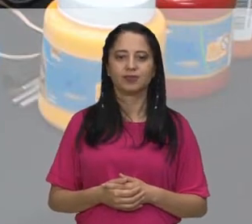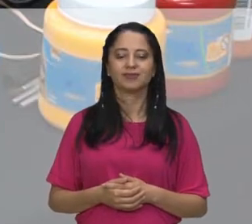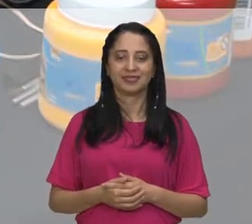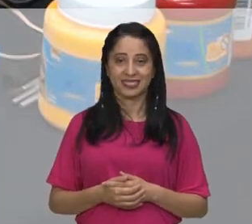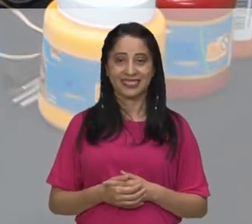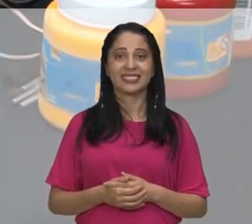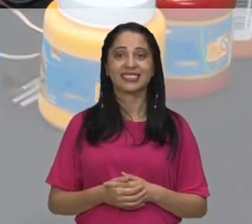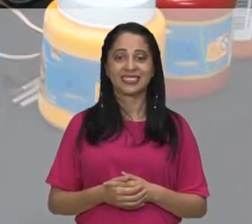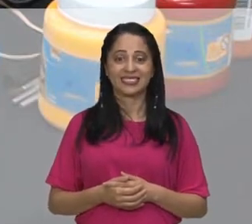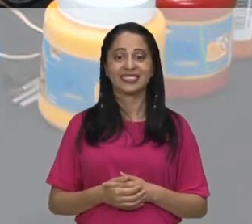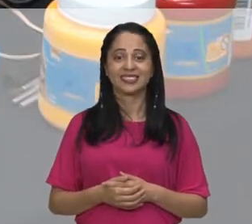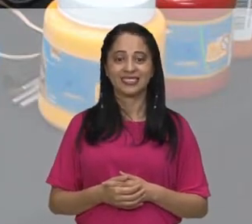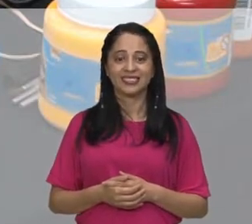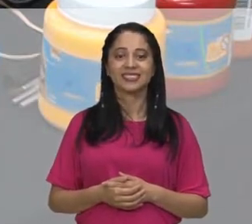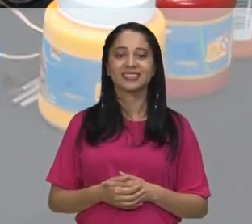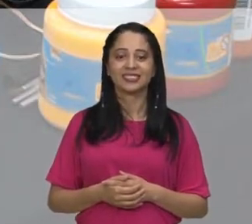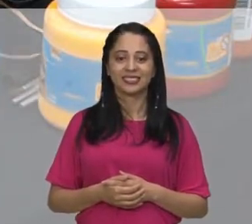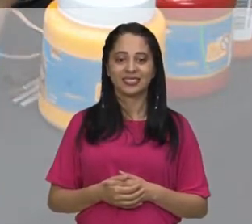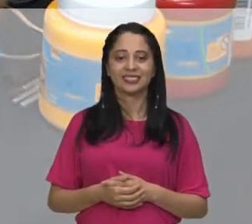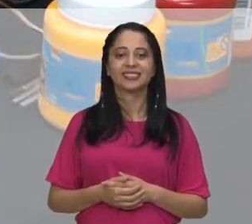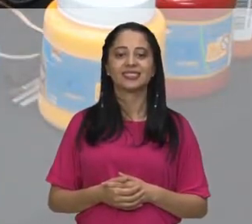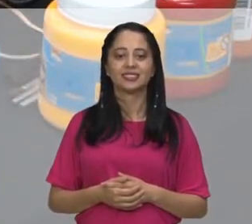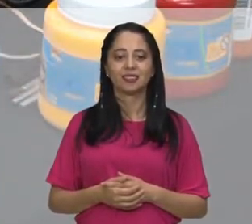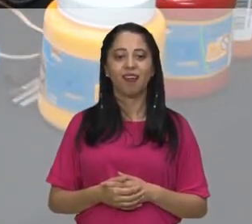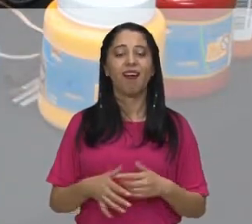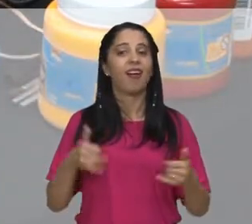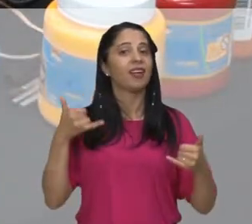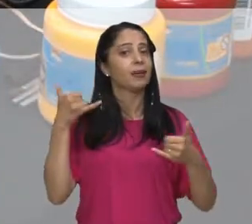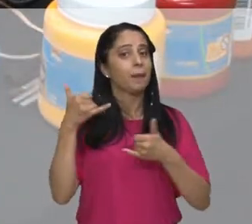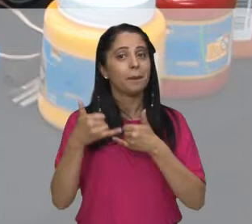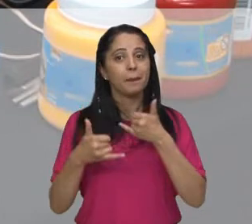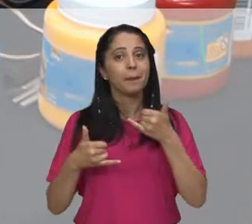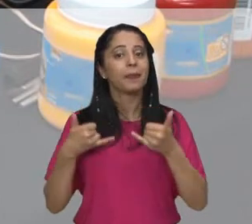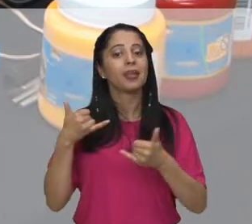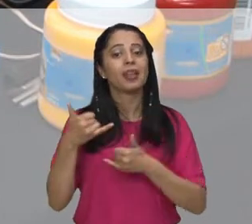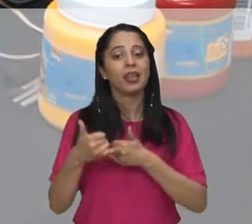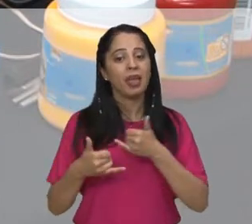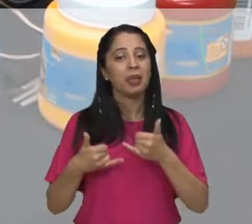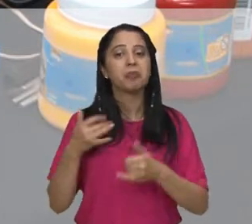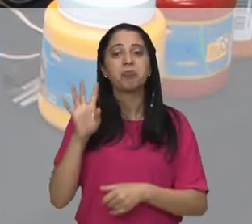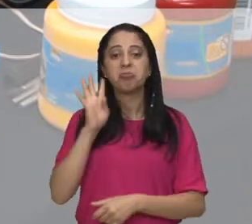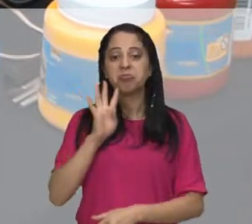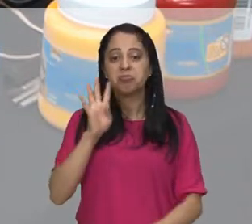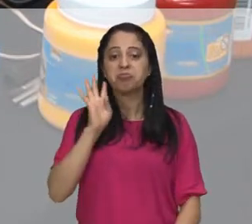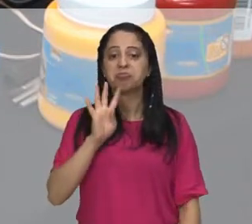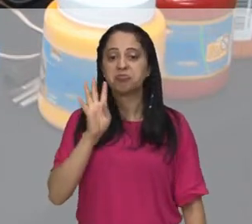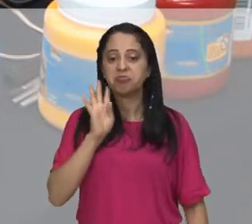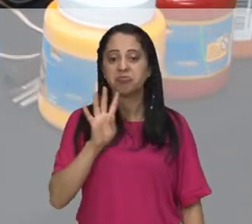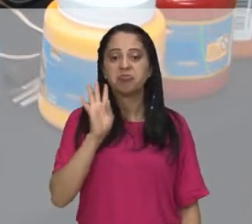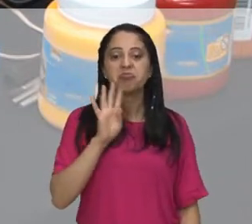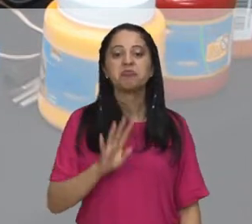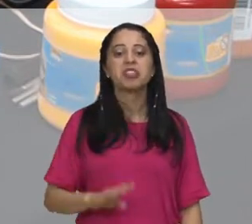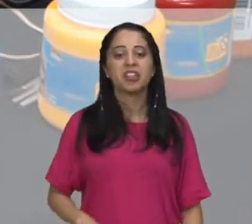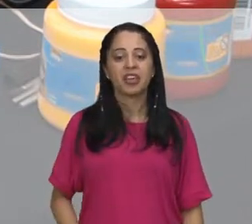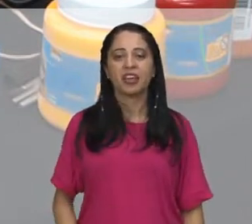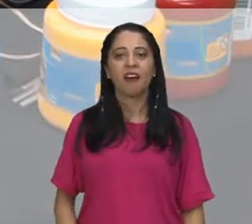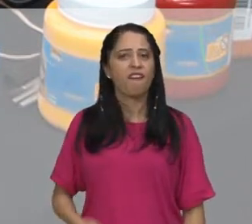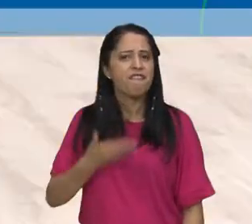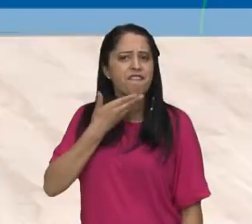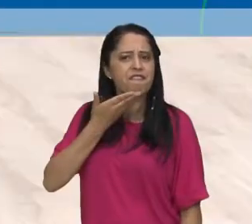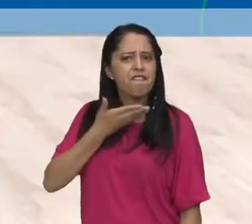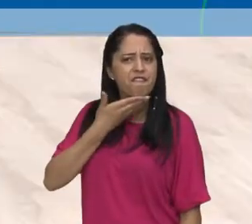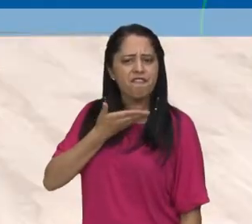Nossa, nunca imaginava que o brinquedo seria desse formato. Sim, depois é só muito passar,